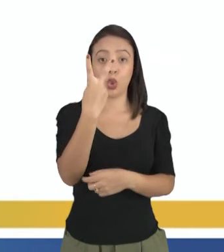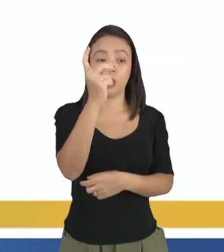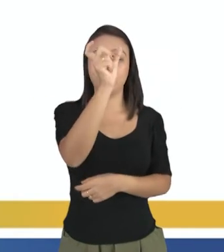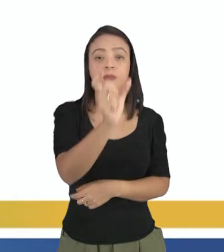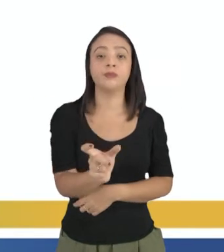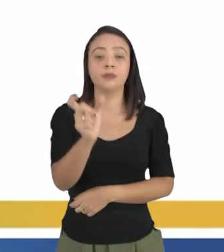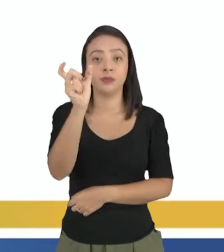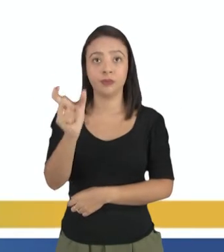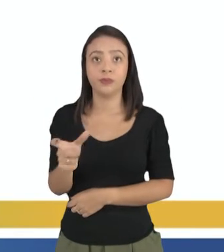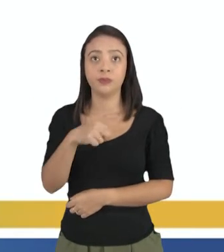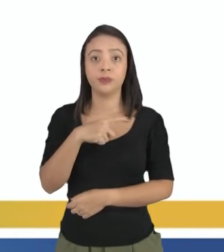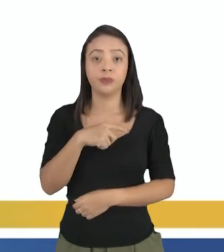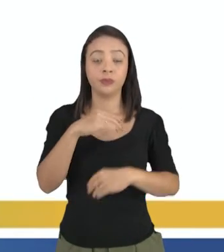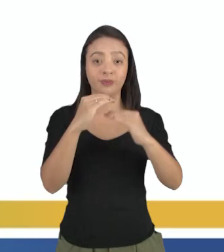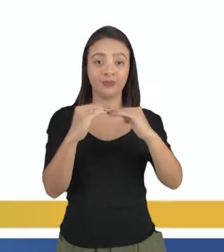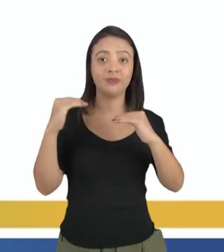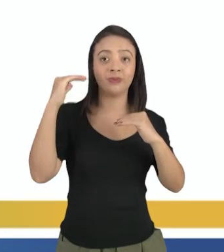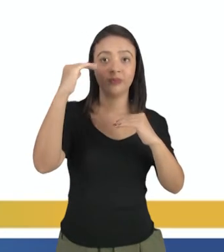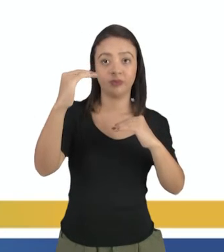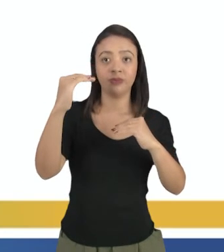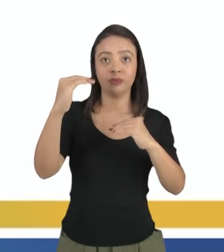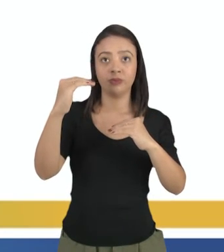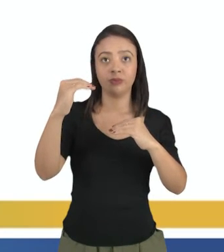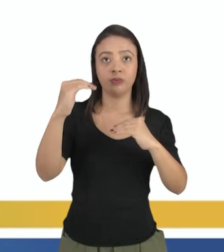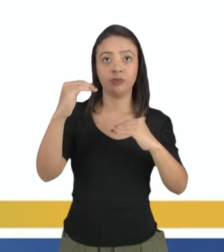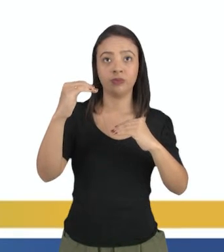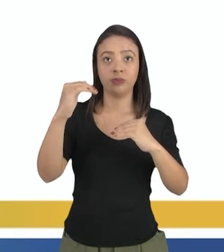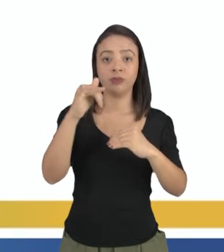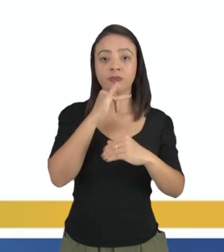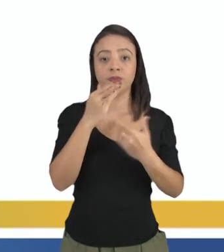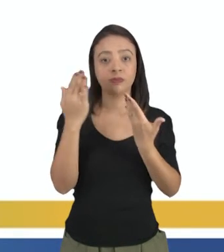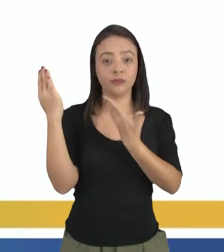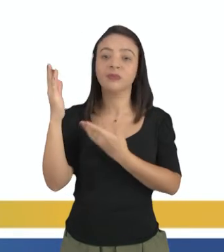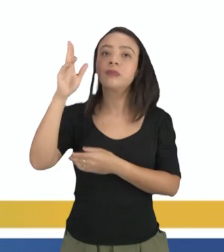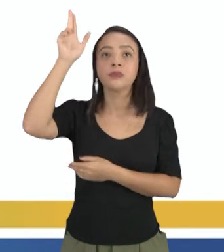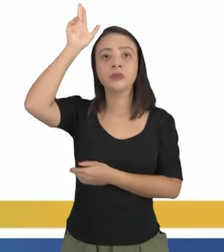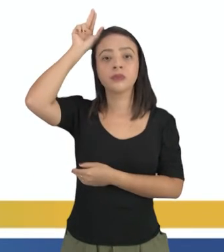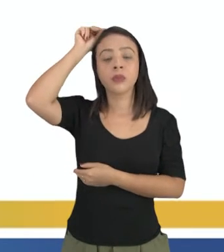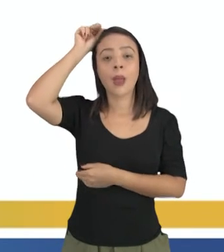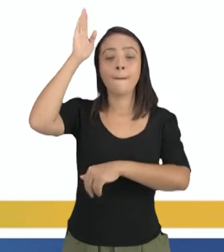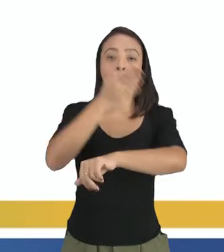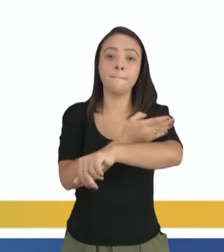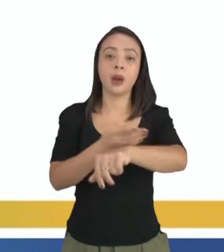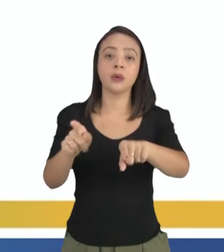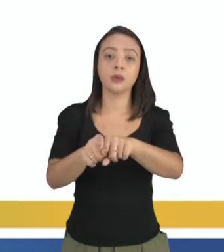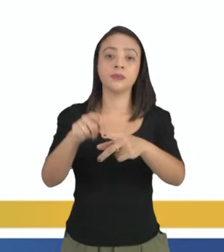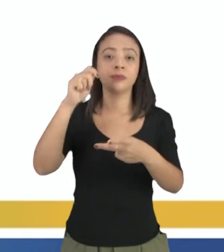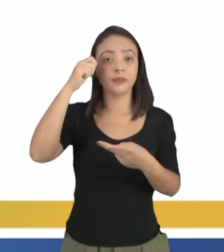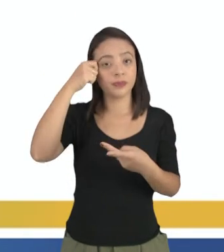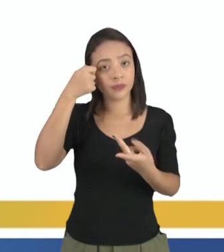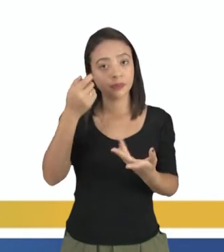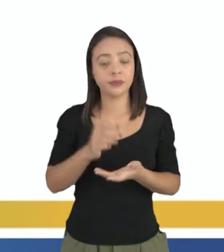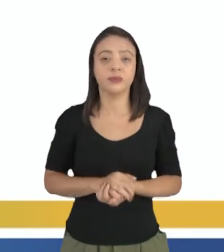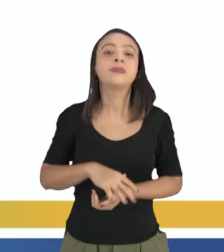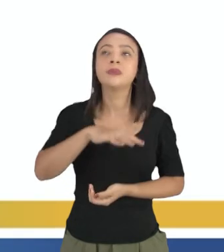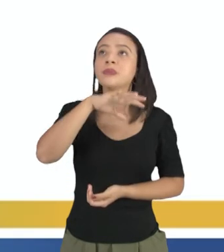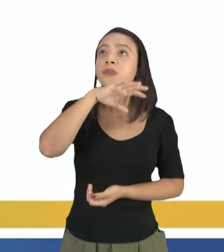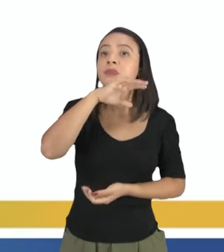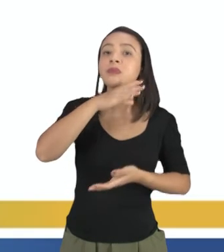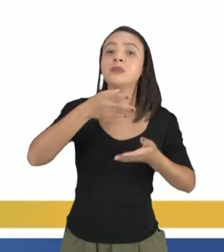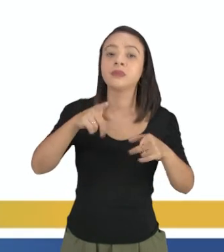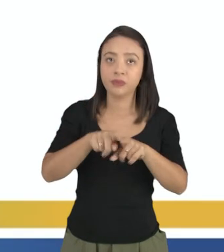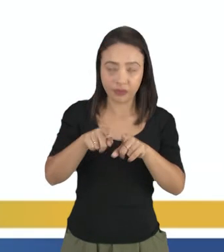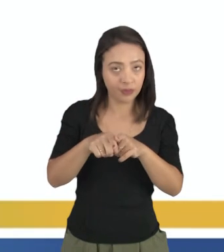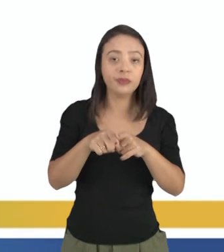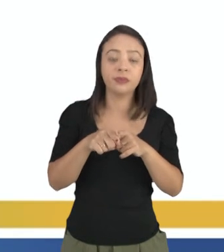com dominantes, no caso a gente deu o exemplo de um cavalo preto e um cavalo branco, o animal que nasceu